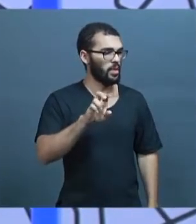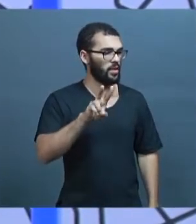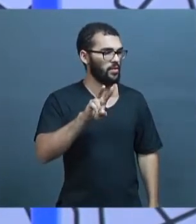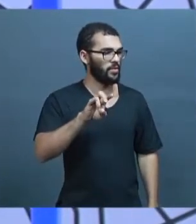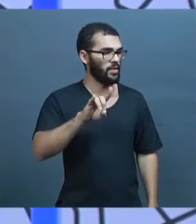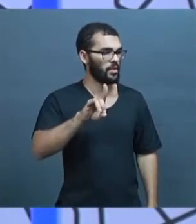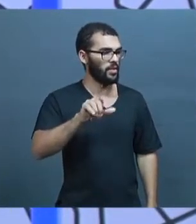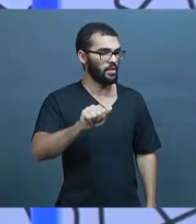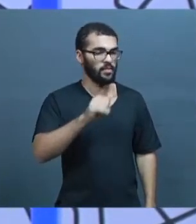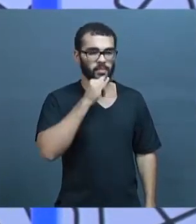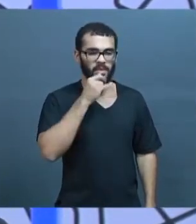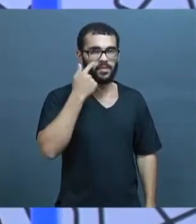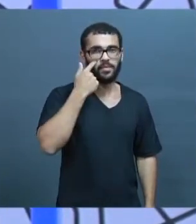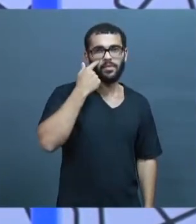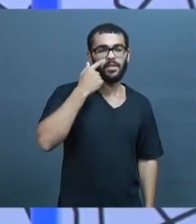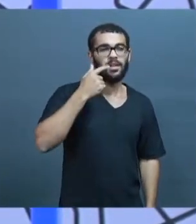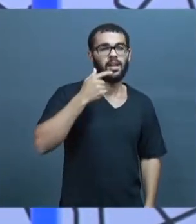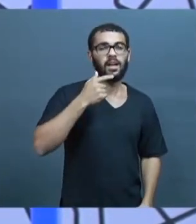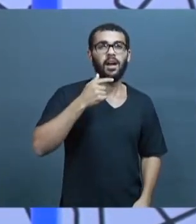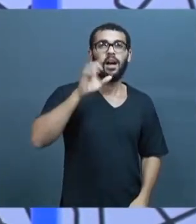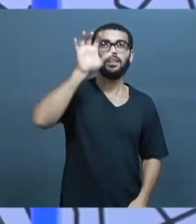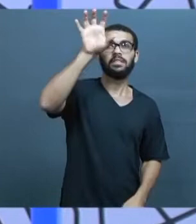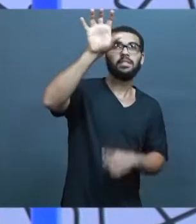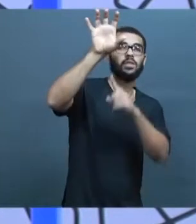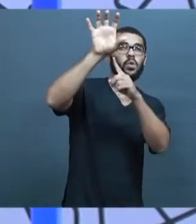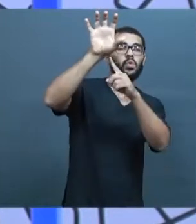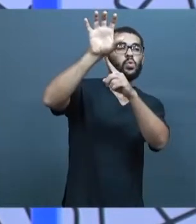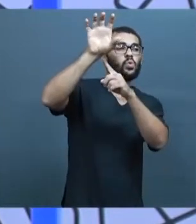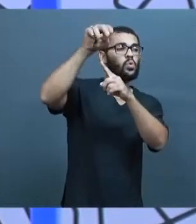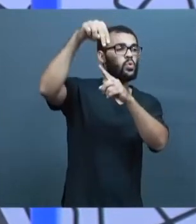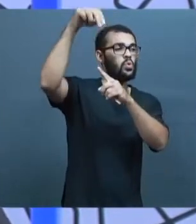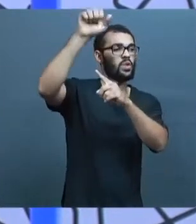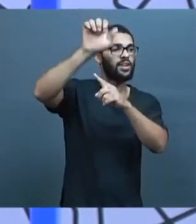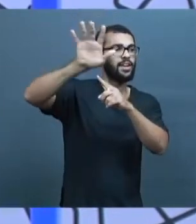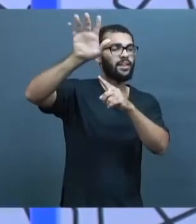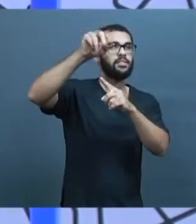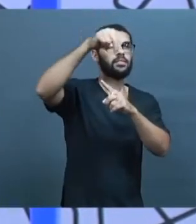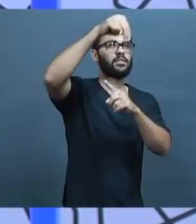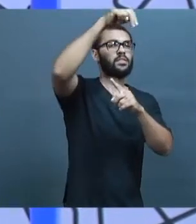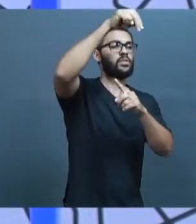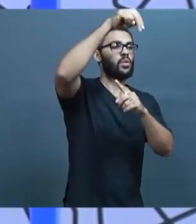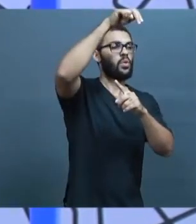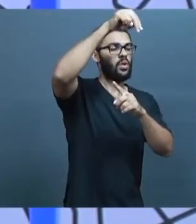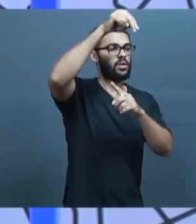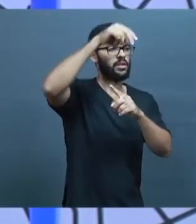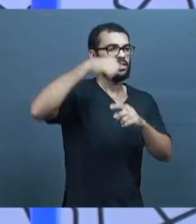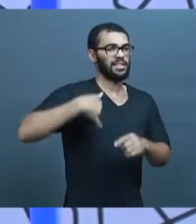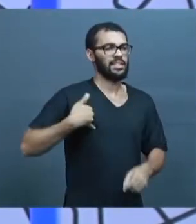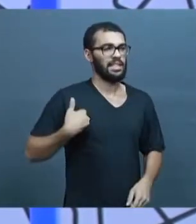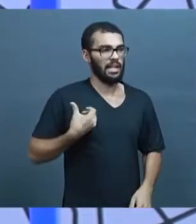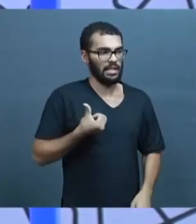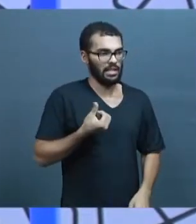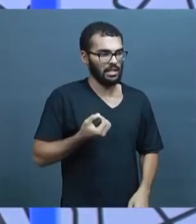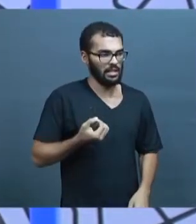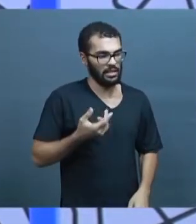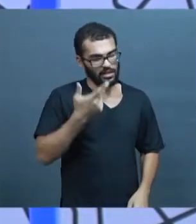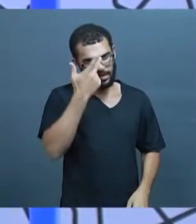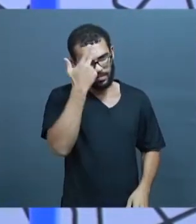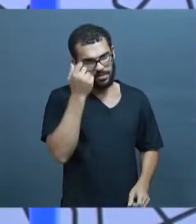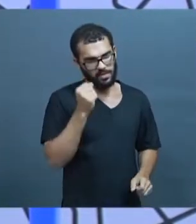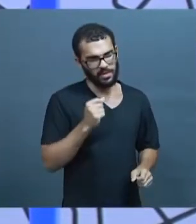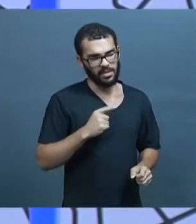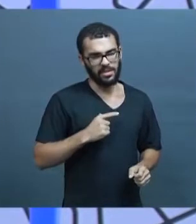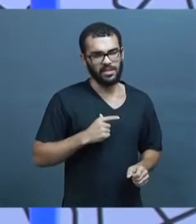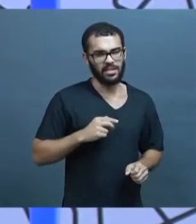país, região Nordeste, região Norte, ao completar 60 anos, eles têm ali